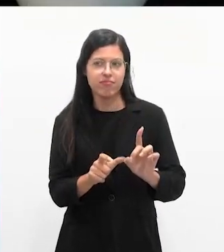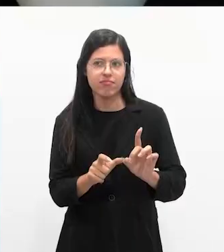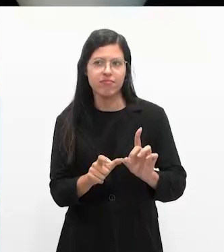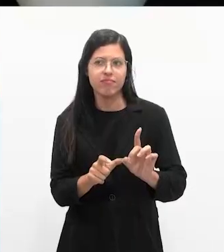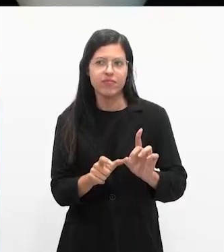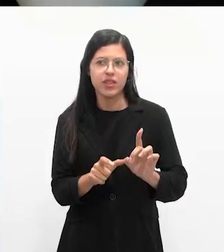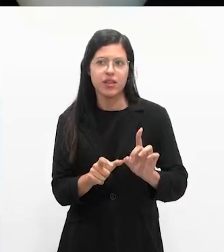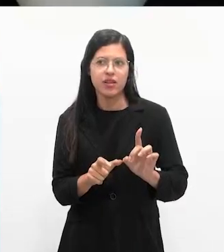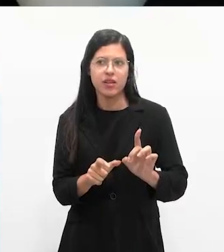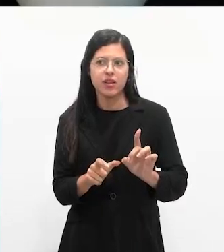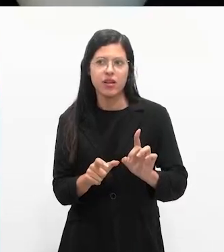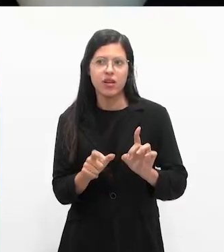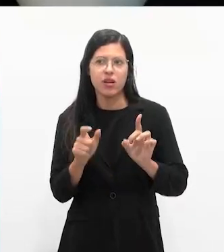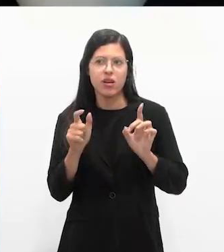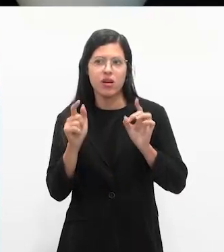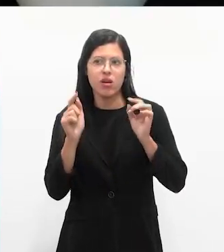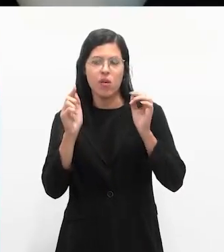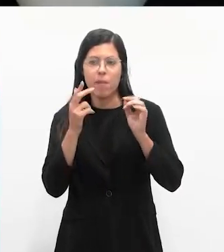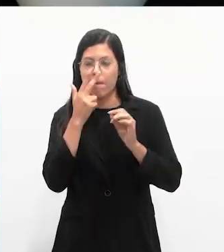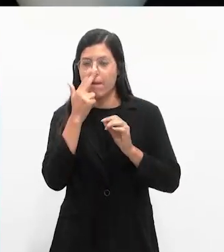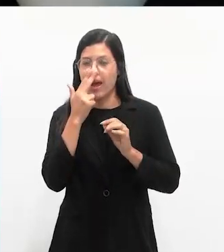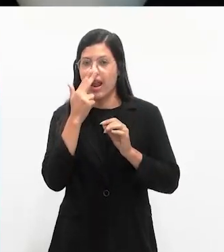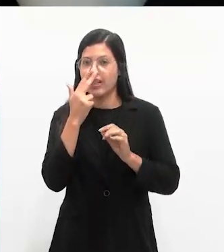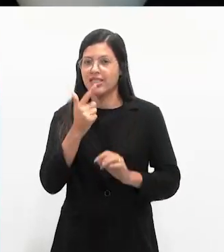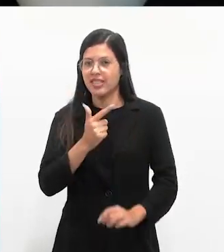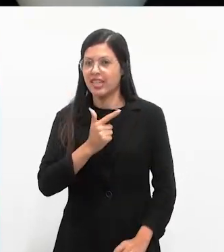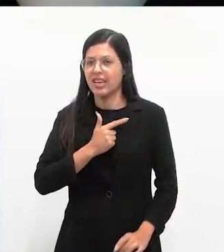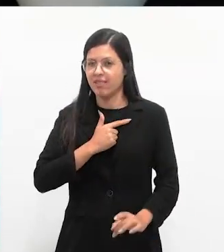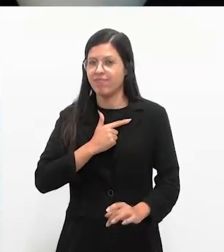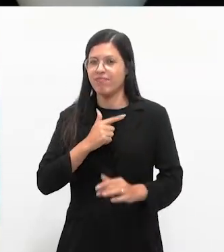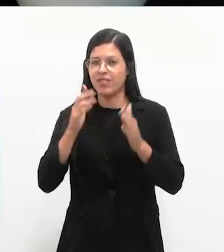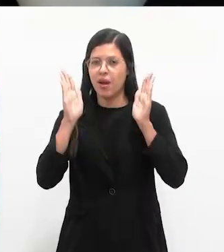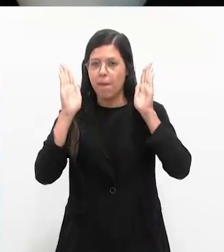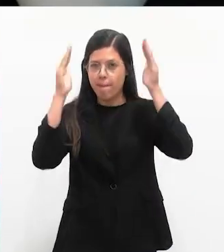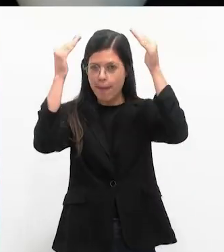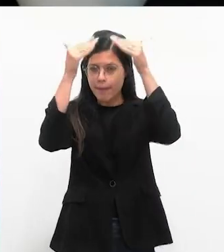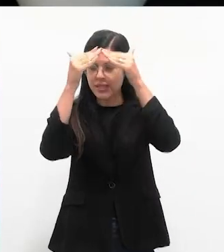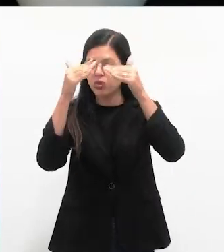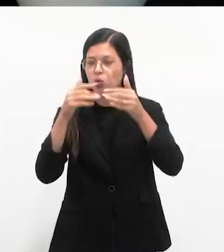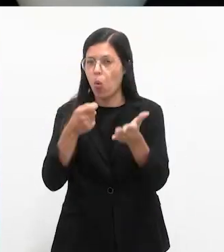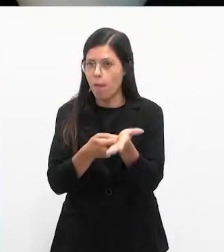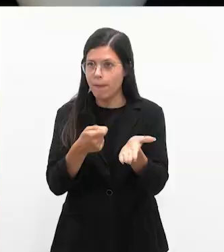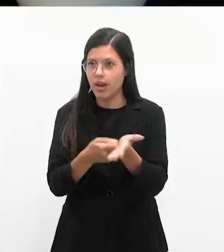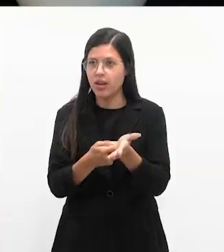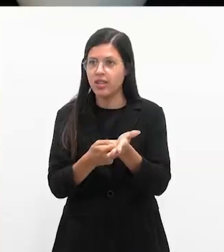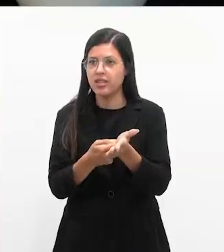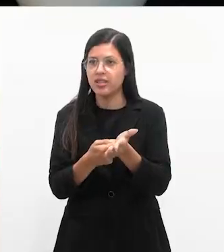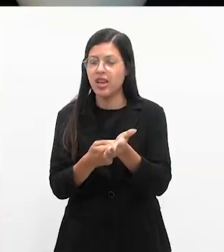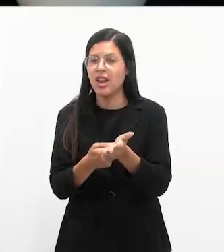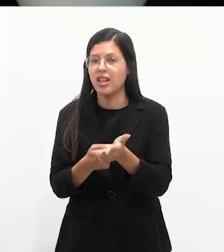será um papado de mais cobrança. Quer dizer, ele estava vindo para o Rio, inclusive, né?